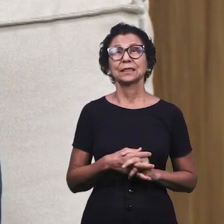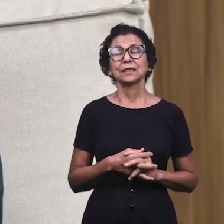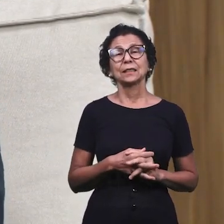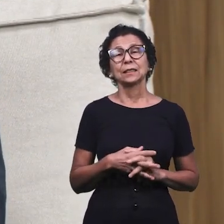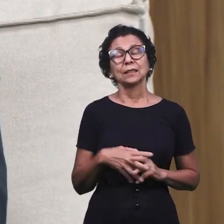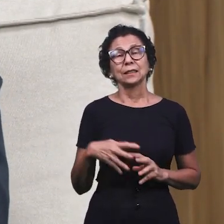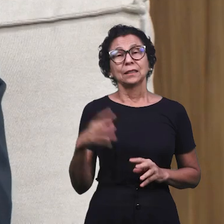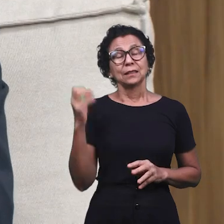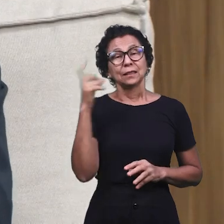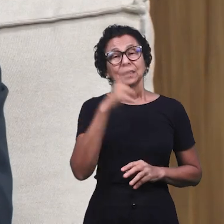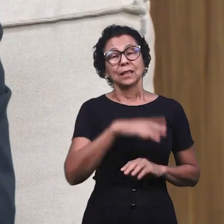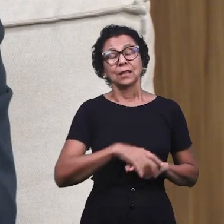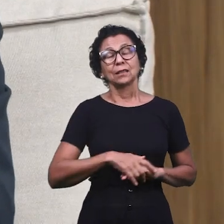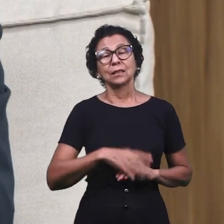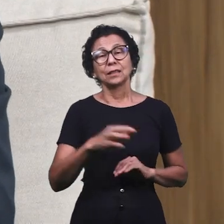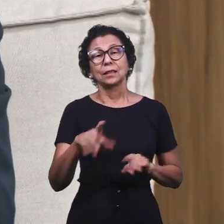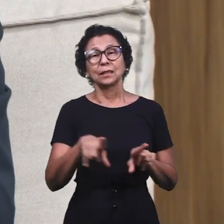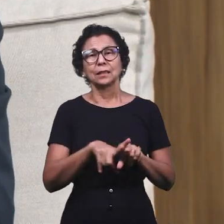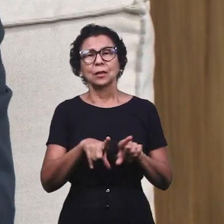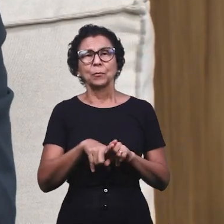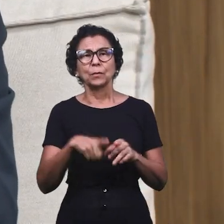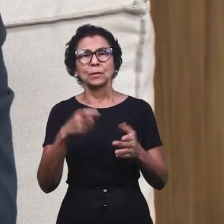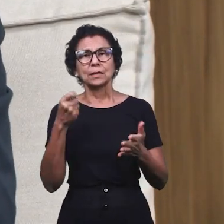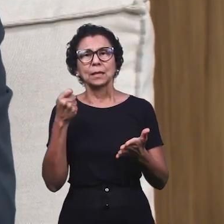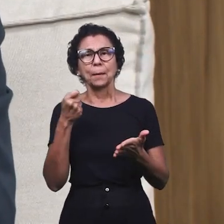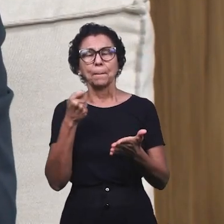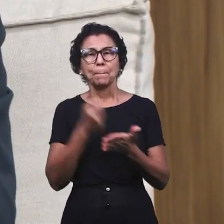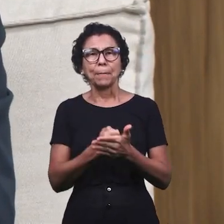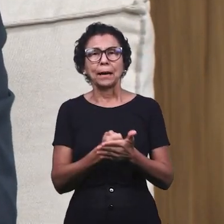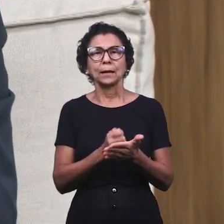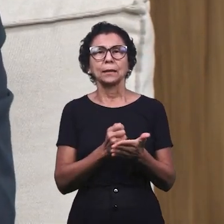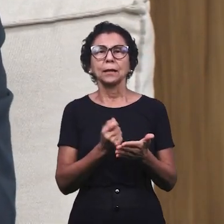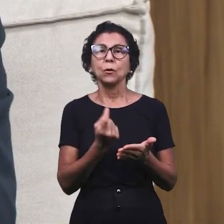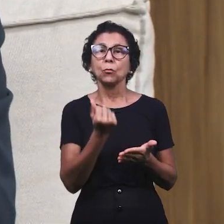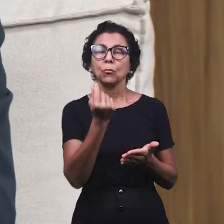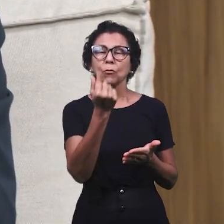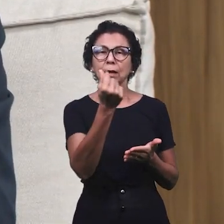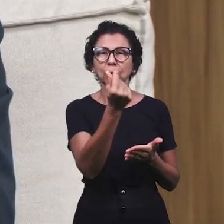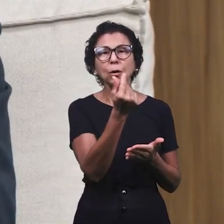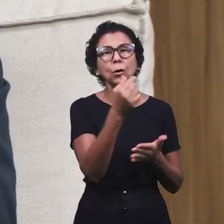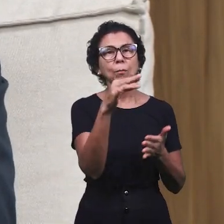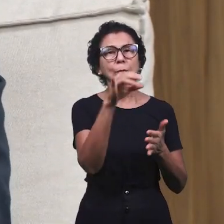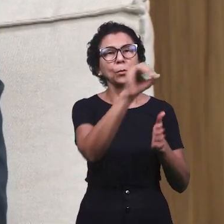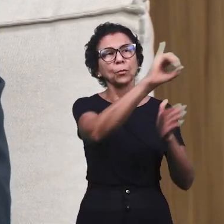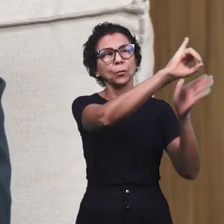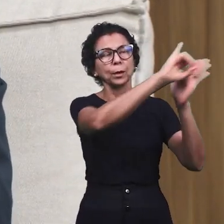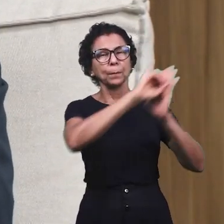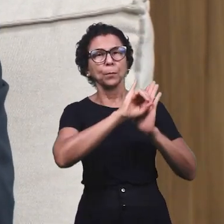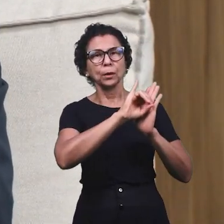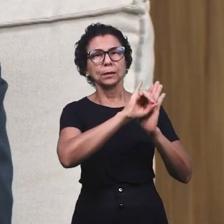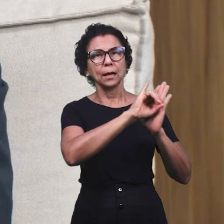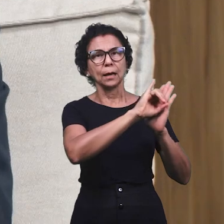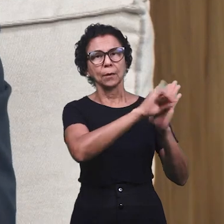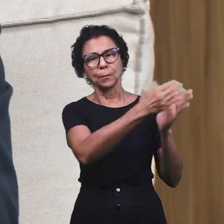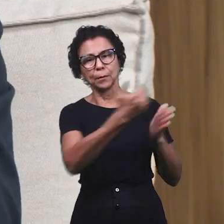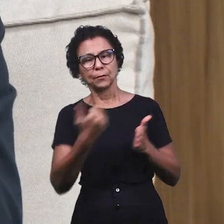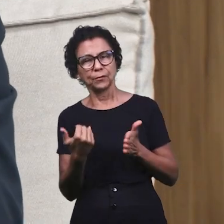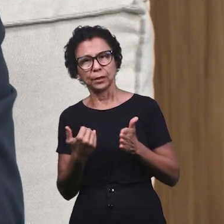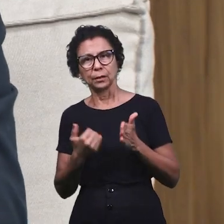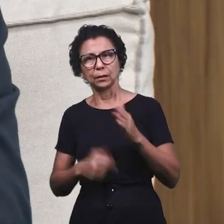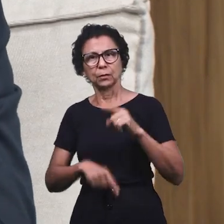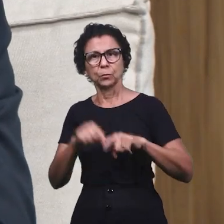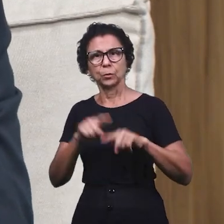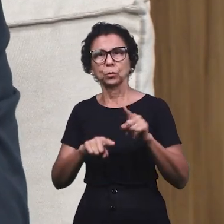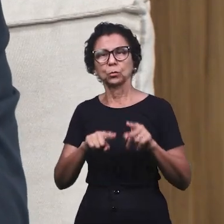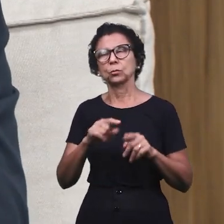do frete. Algo muito interessante, o frete ele incide sobre a base de cálculo do que você está comprando. Então, se você está comprando um